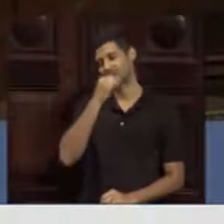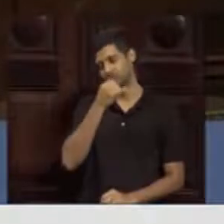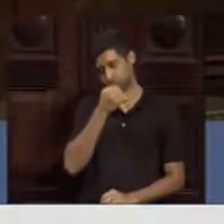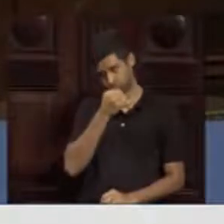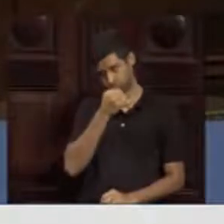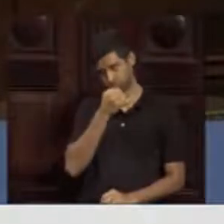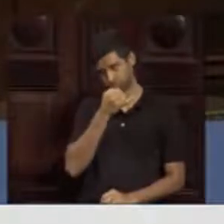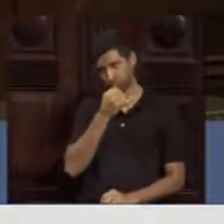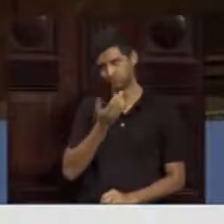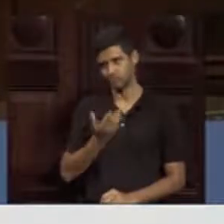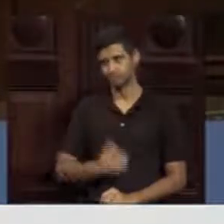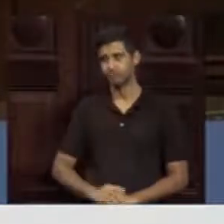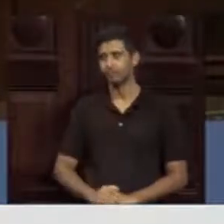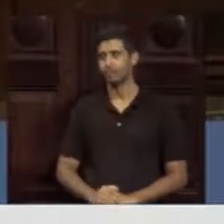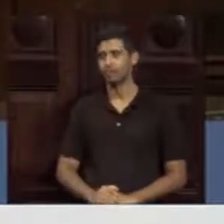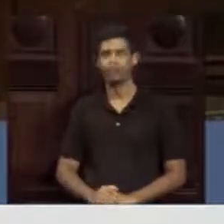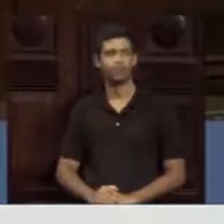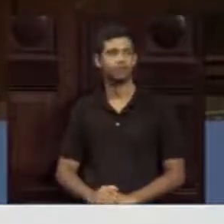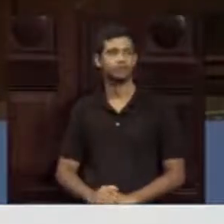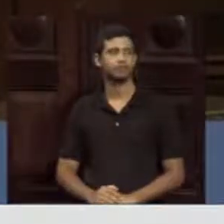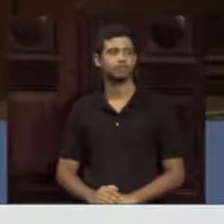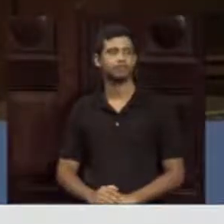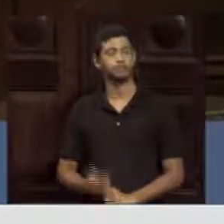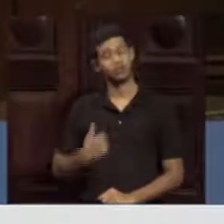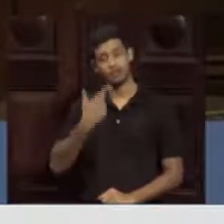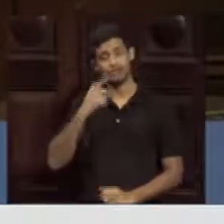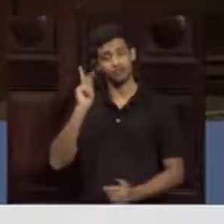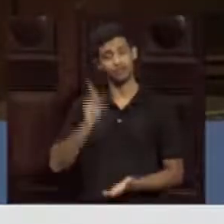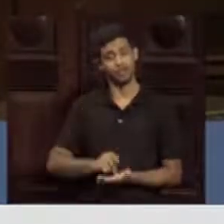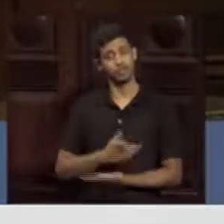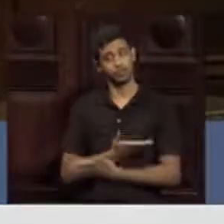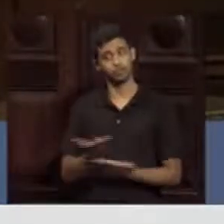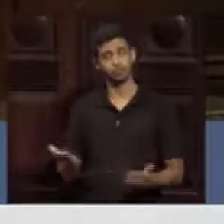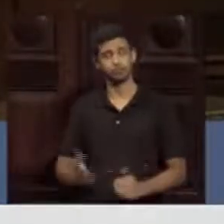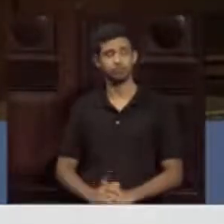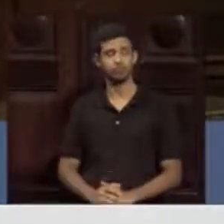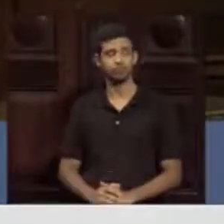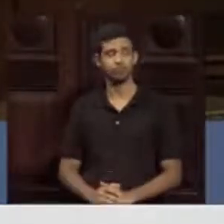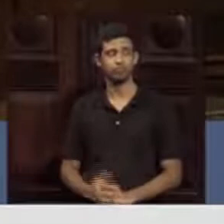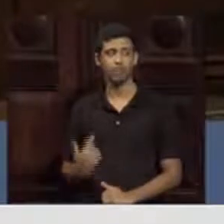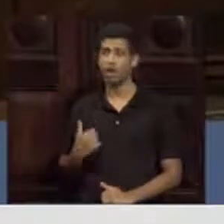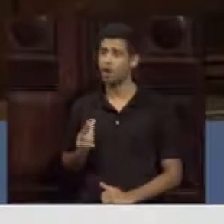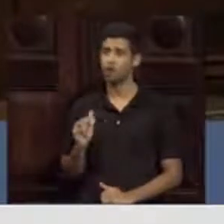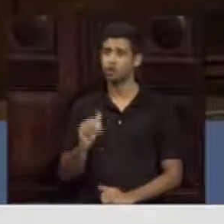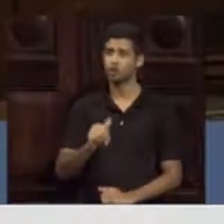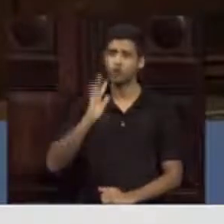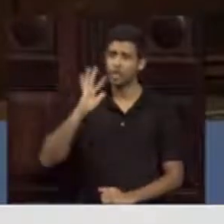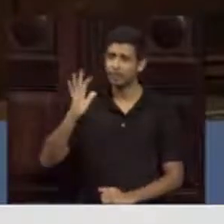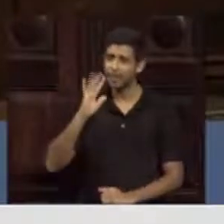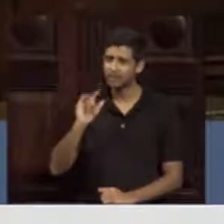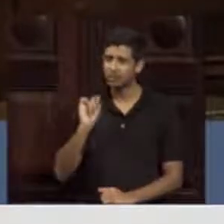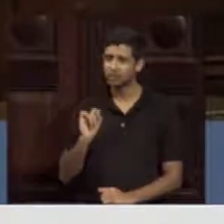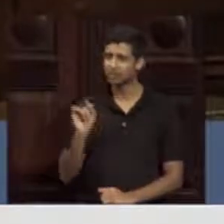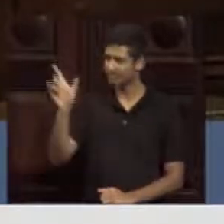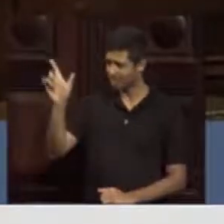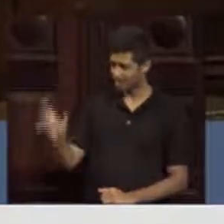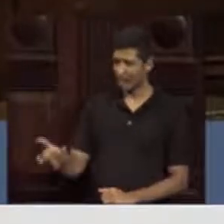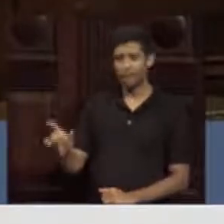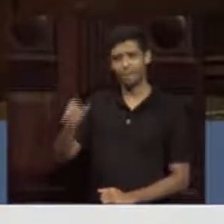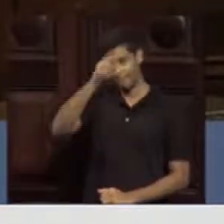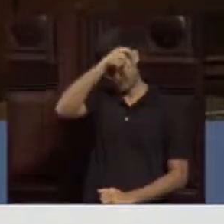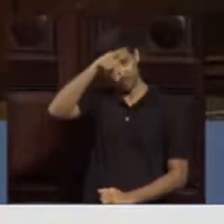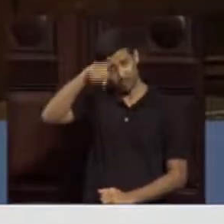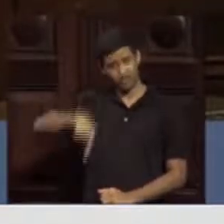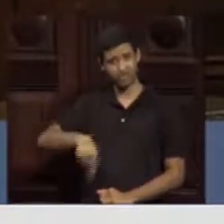sua administração. Eu, com sinceridade, senhoras e senhores, nunca poderia imaginar que a Prefeitura do Rio de